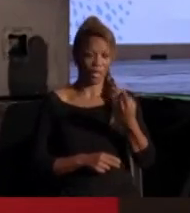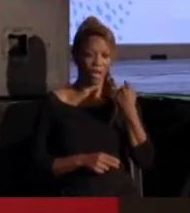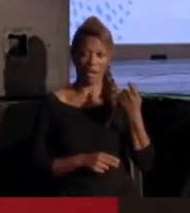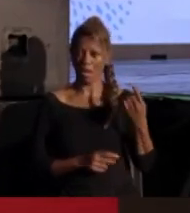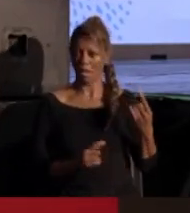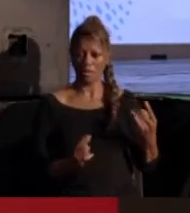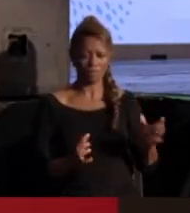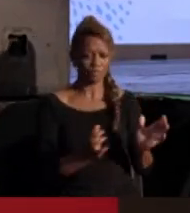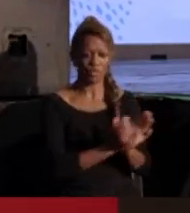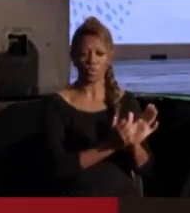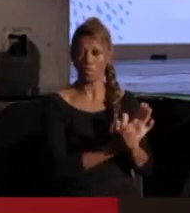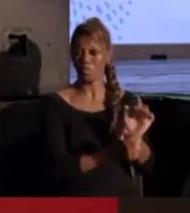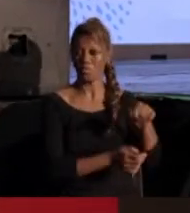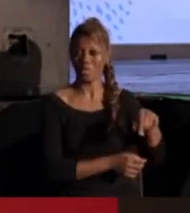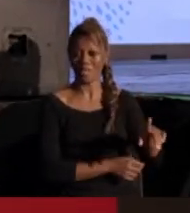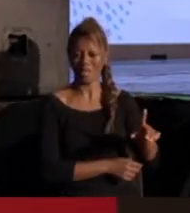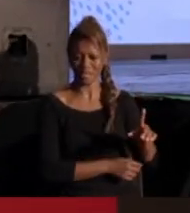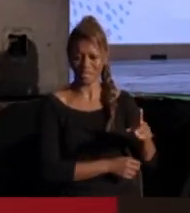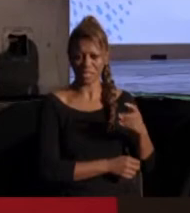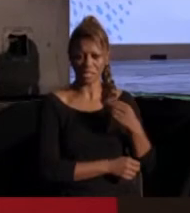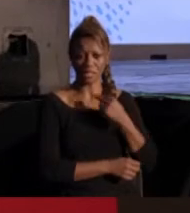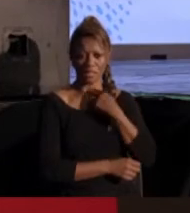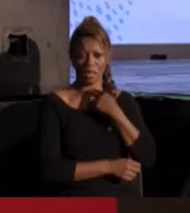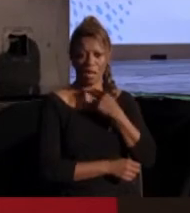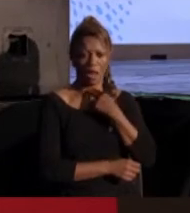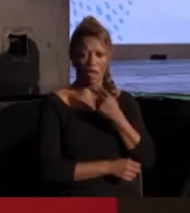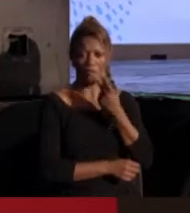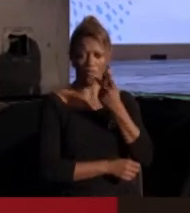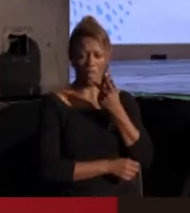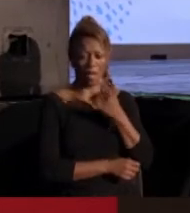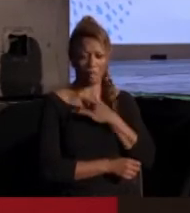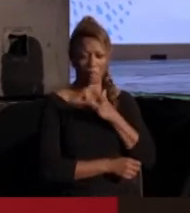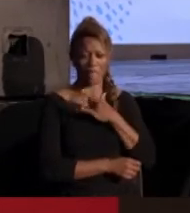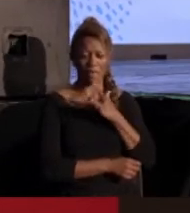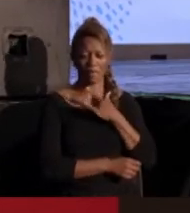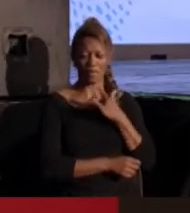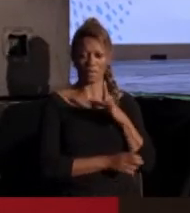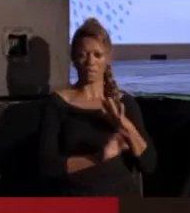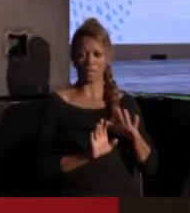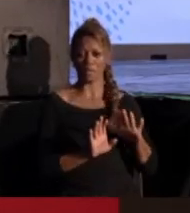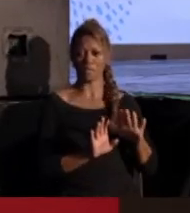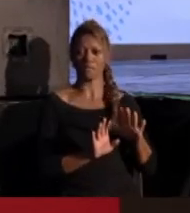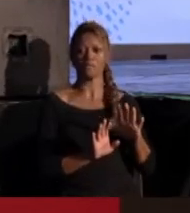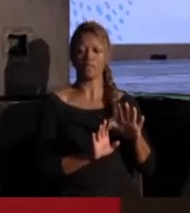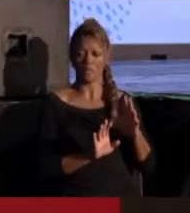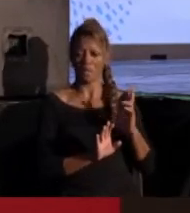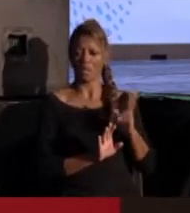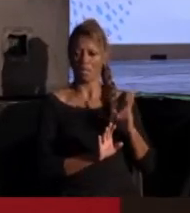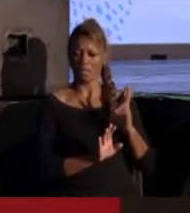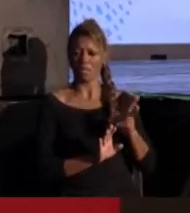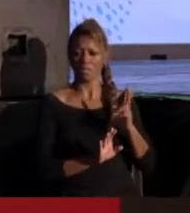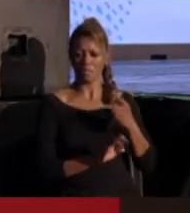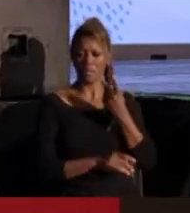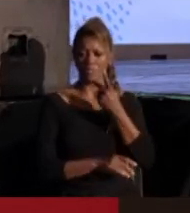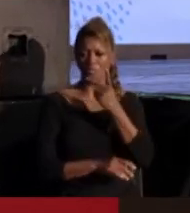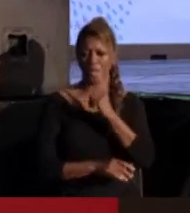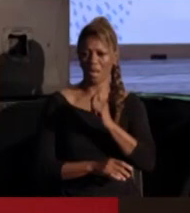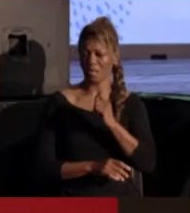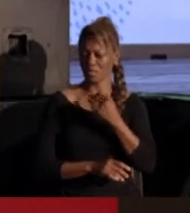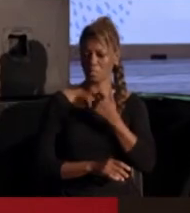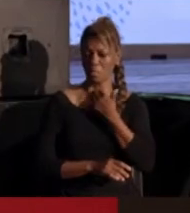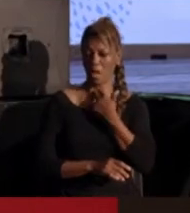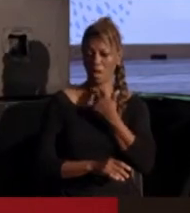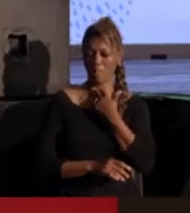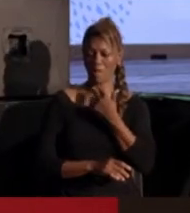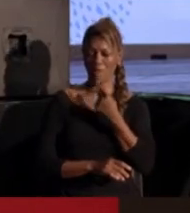aldeia, a minha boca era uma boca travada, era uma boca medrosa. Ele diz isso, que ele não conseguia destravar a